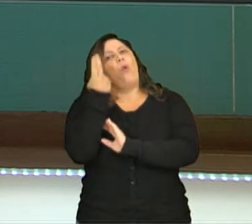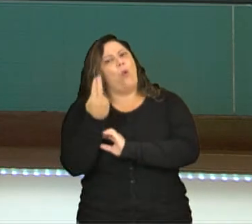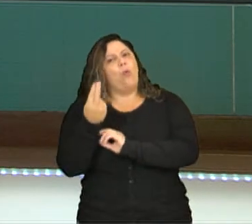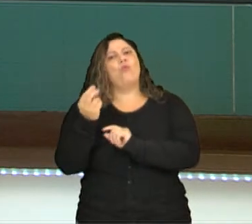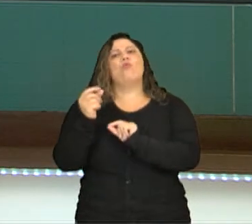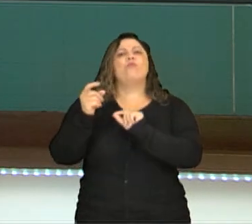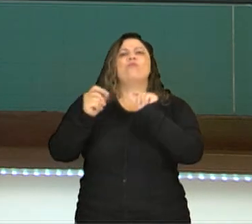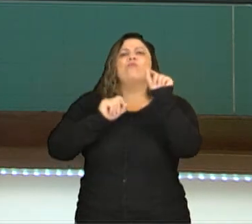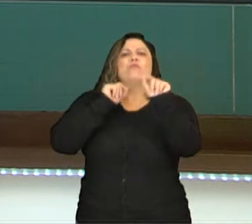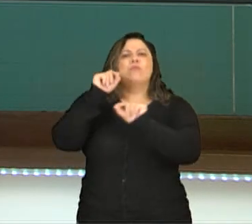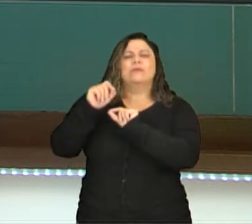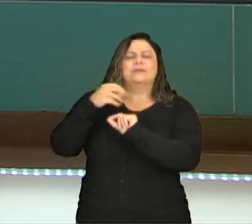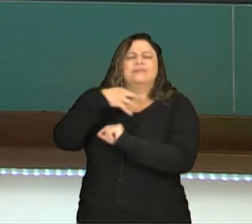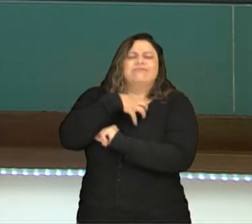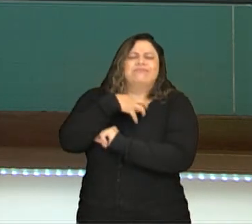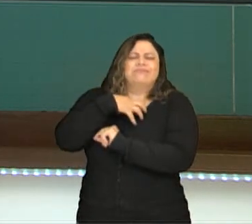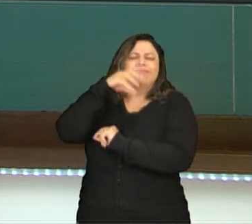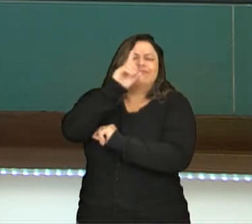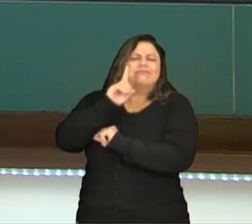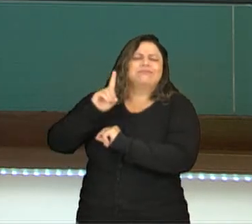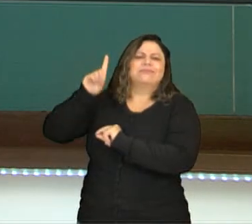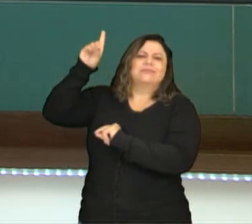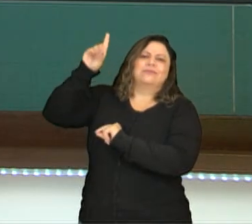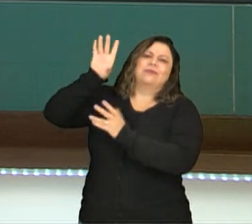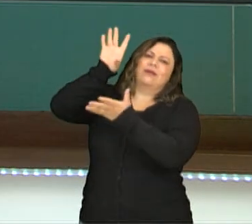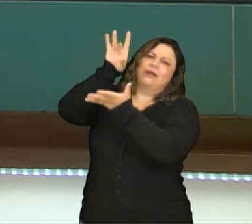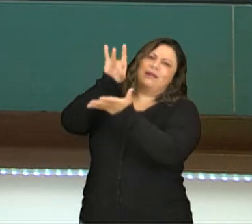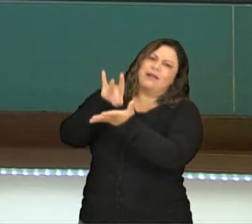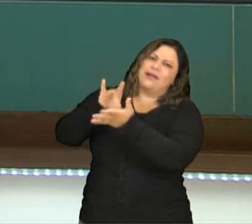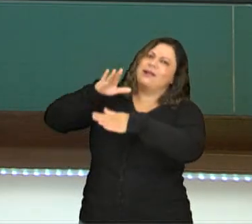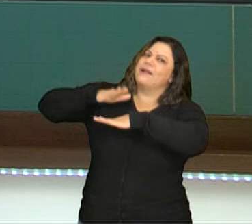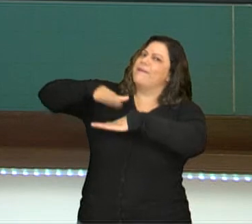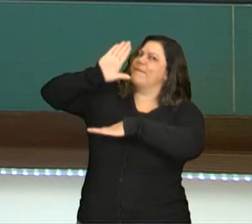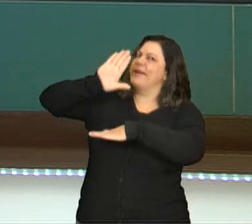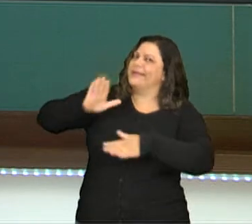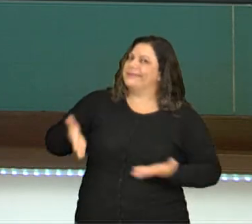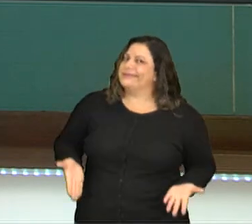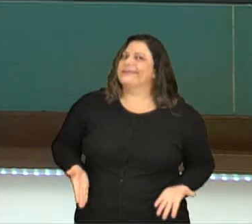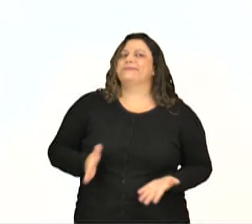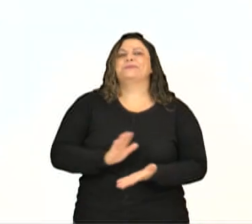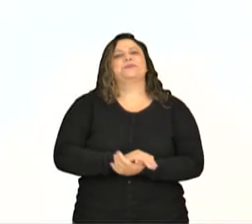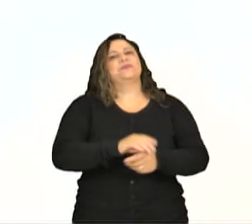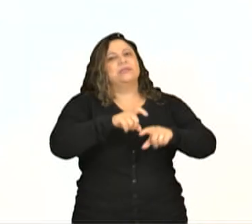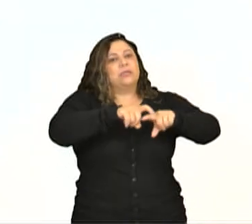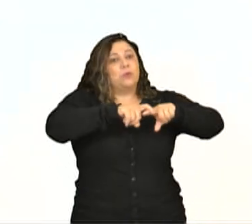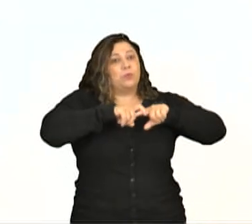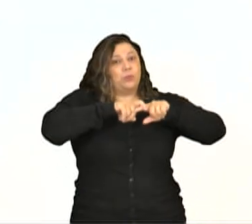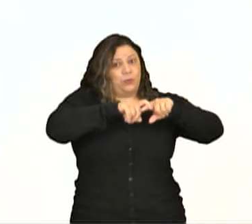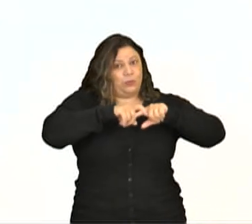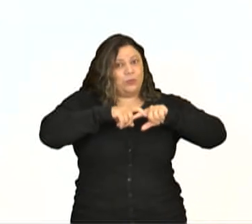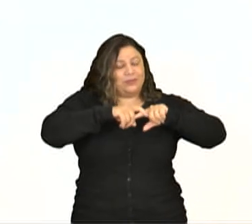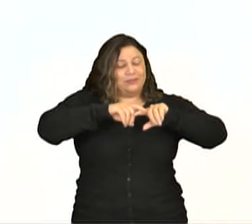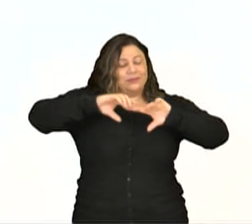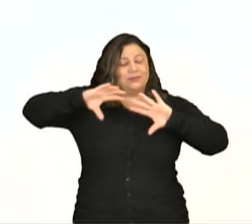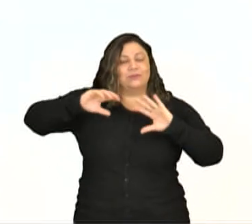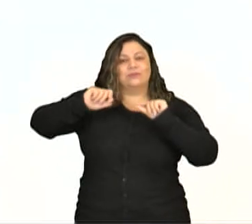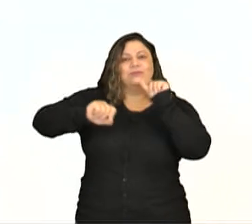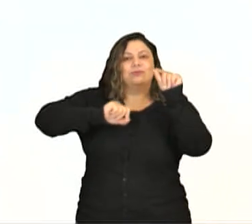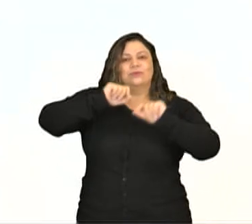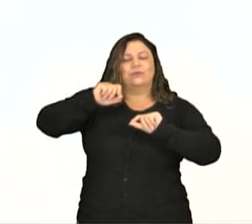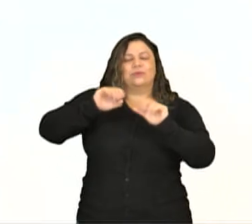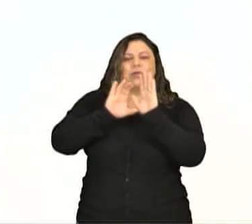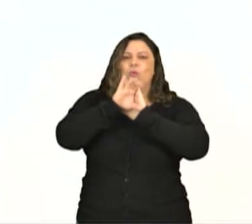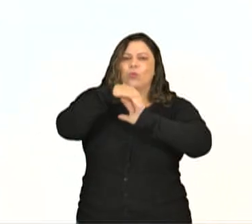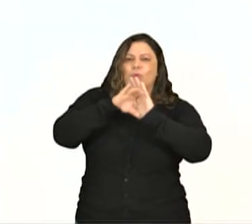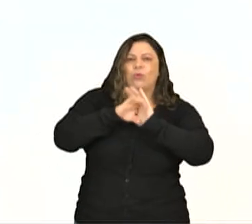sentido divino, ou por conta de uma realidade a mais que exista. Então, por isso que o universal é um